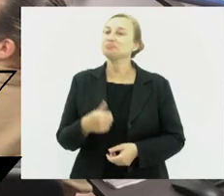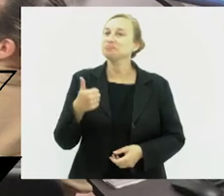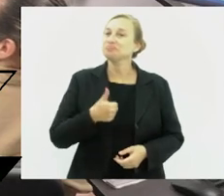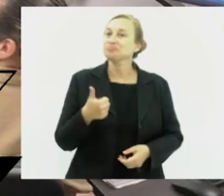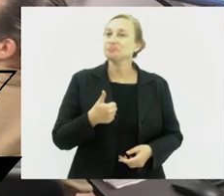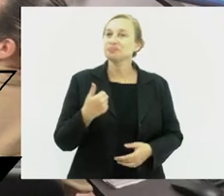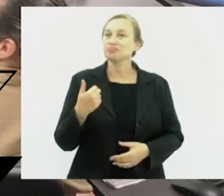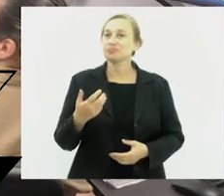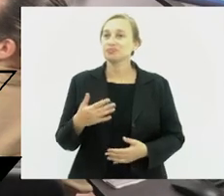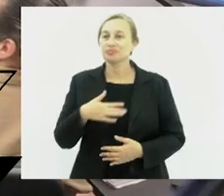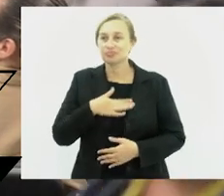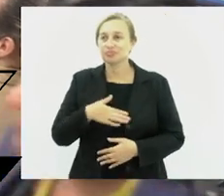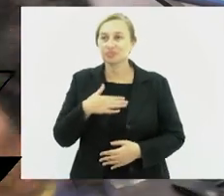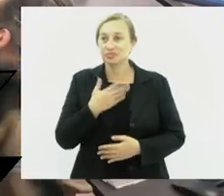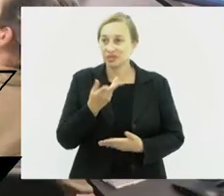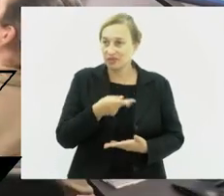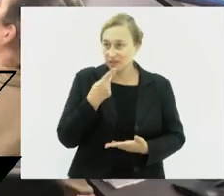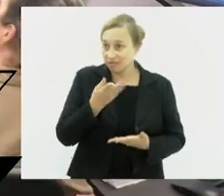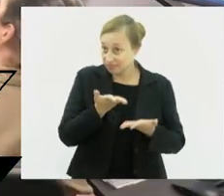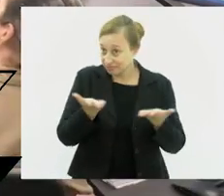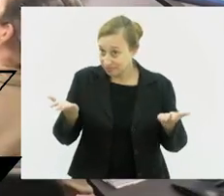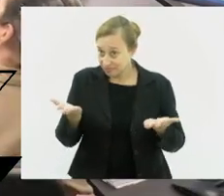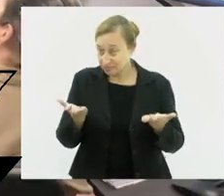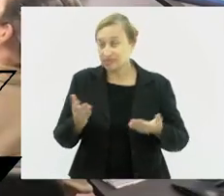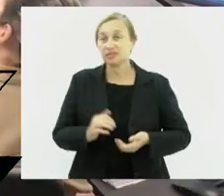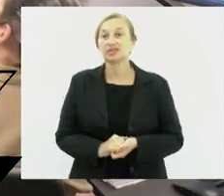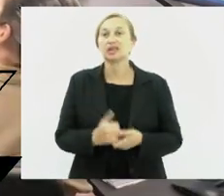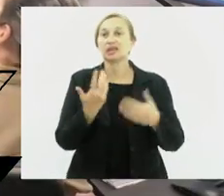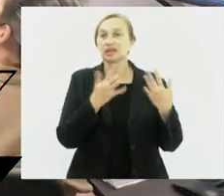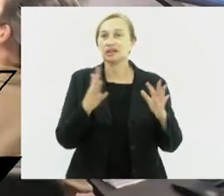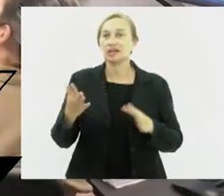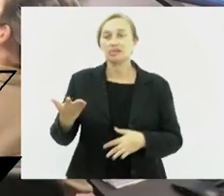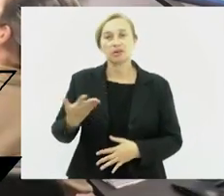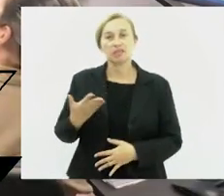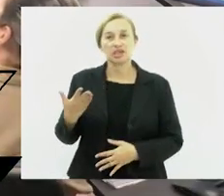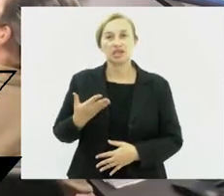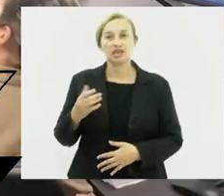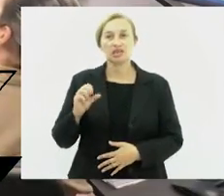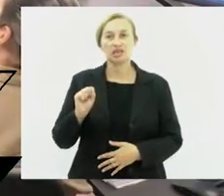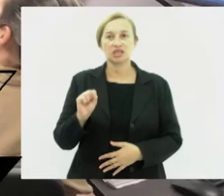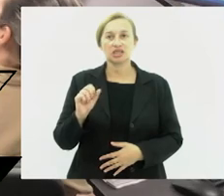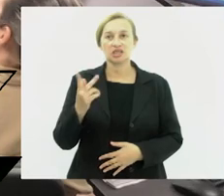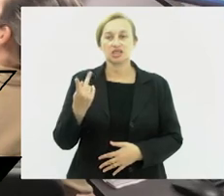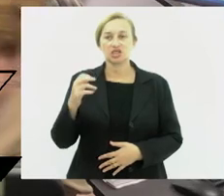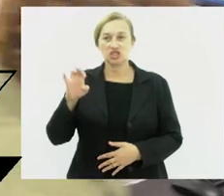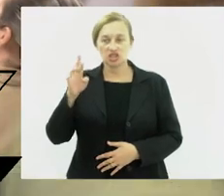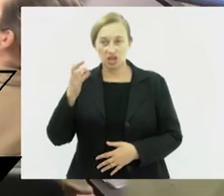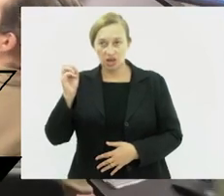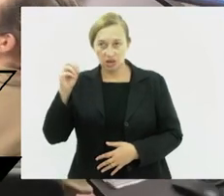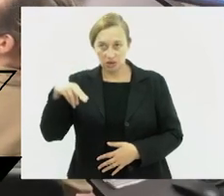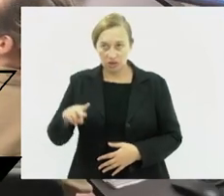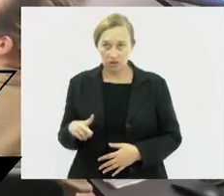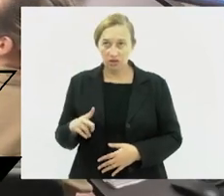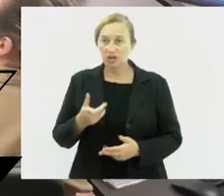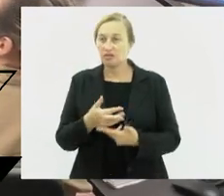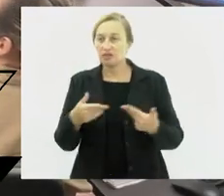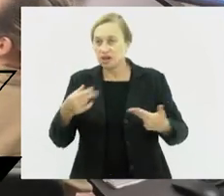dizer que todos que estão presentes aqui, né, cumprimentar a sociedade civil, minha amiga Sharon, doutora Denise, um monte de gente da proteção